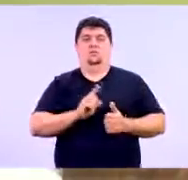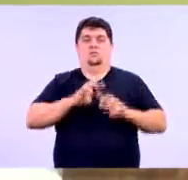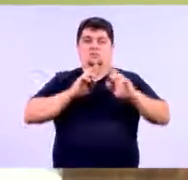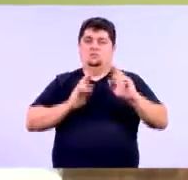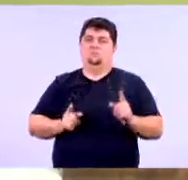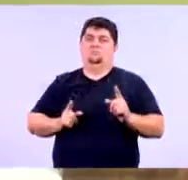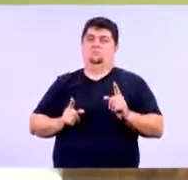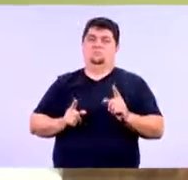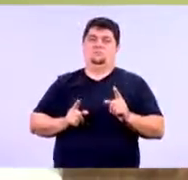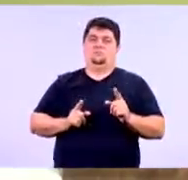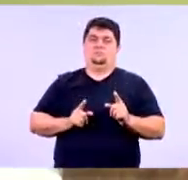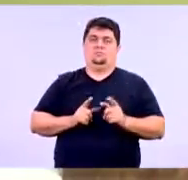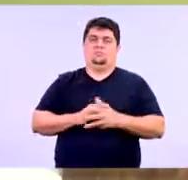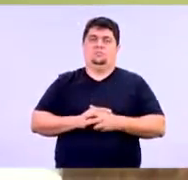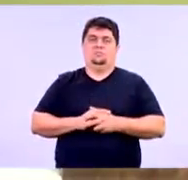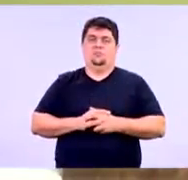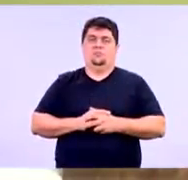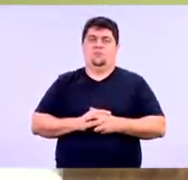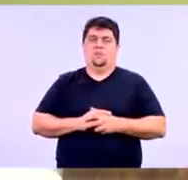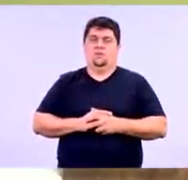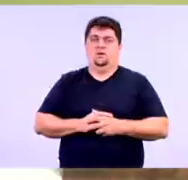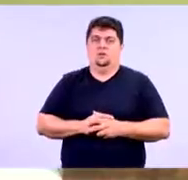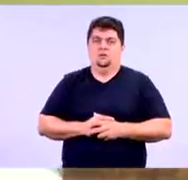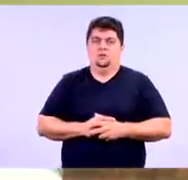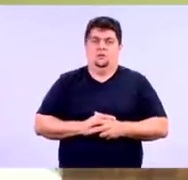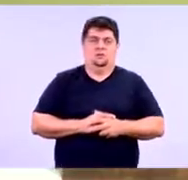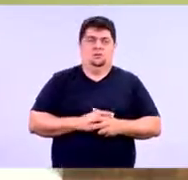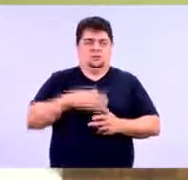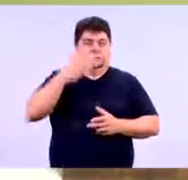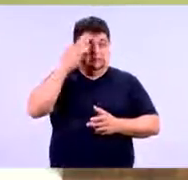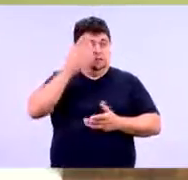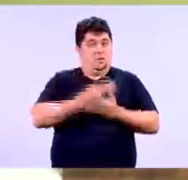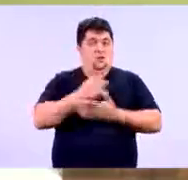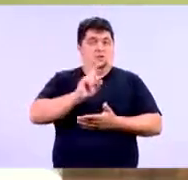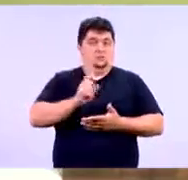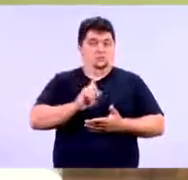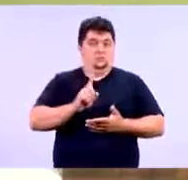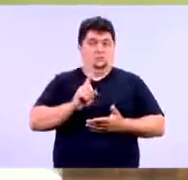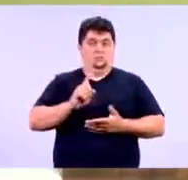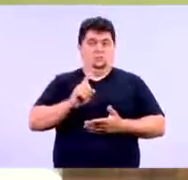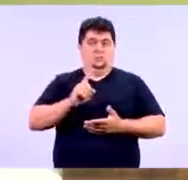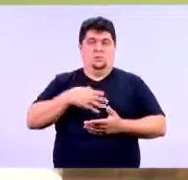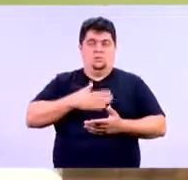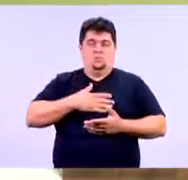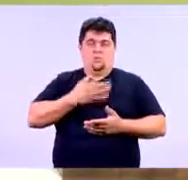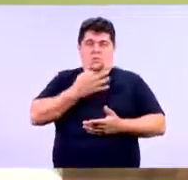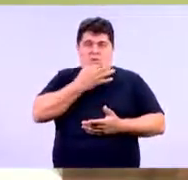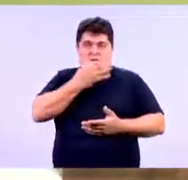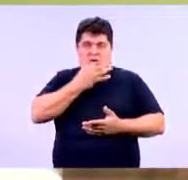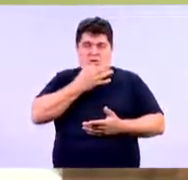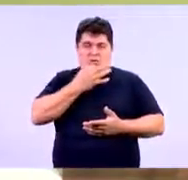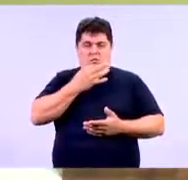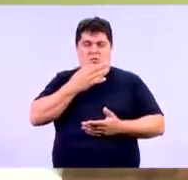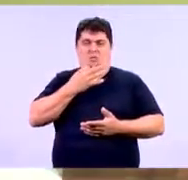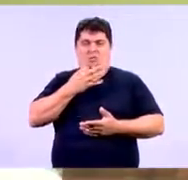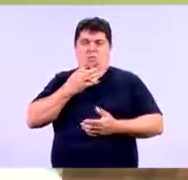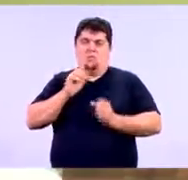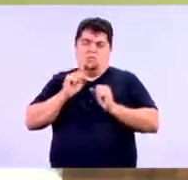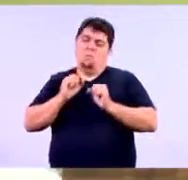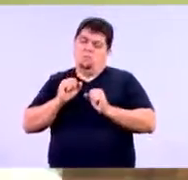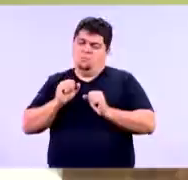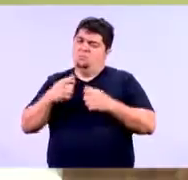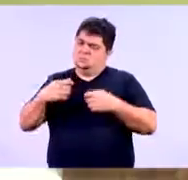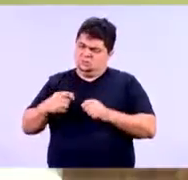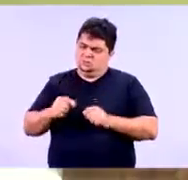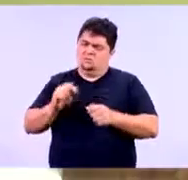colocar esgoto, que ele... Olha, não entendam, não me compreendam mal. Eu acho e que eles devem sim fornecer